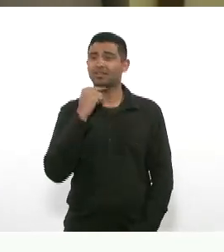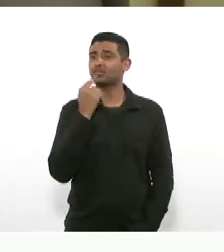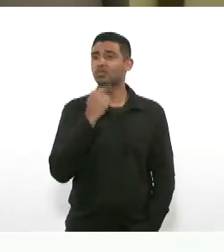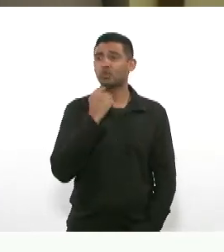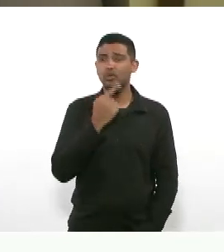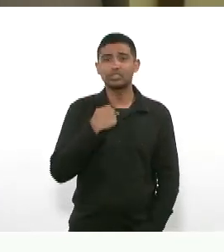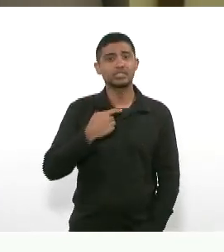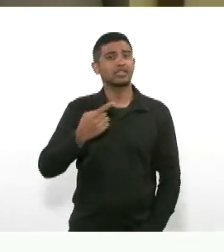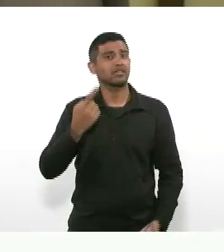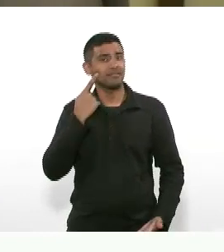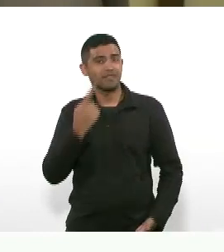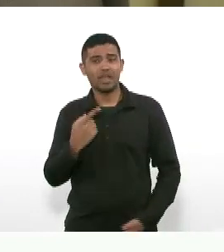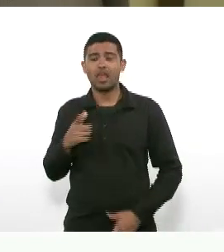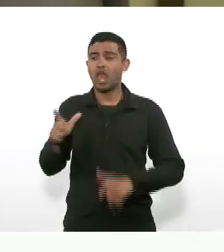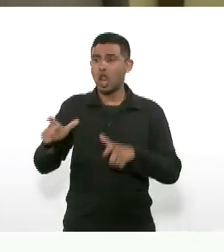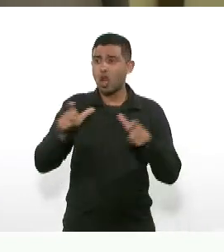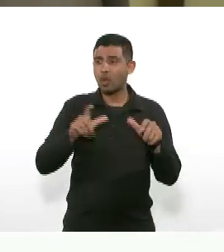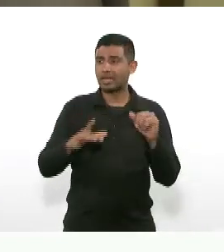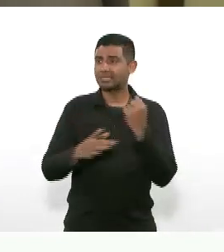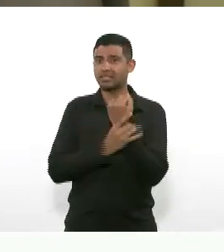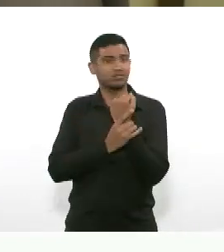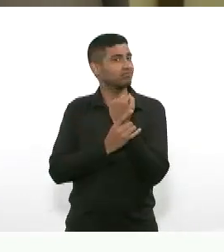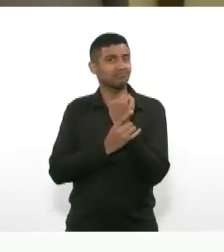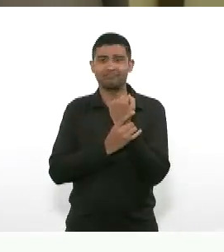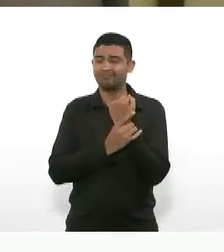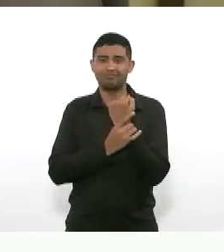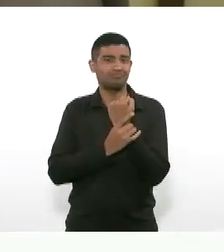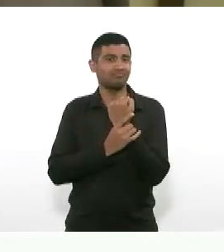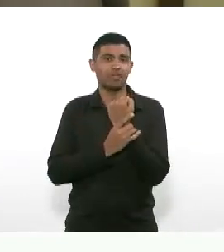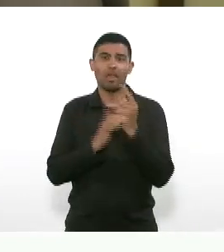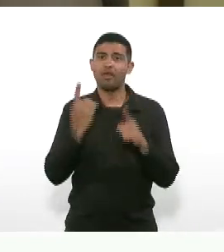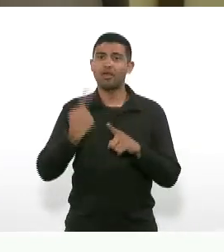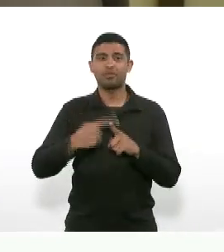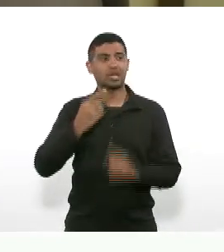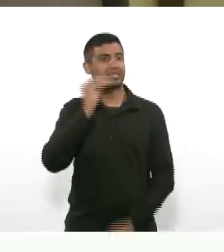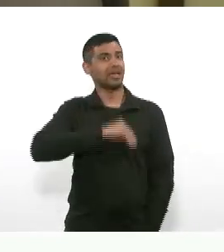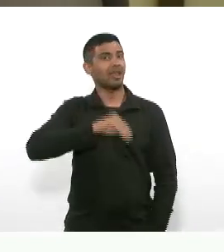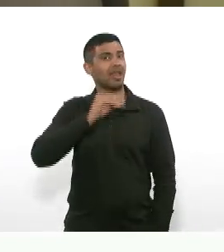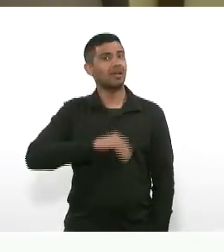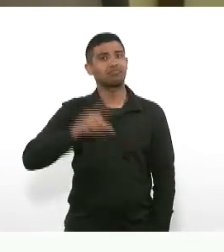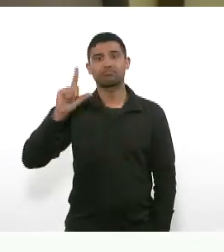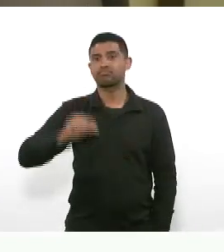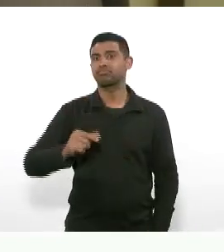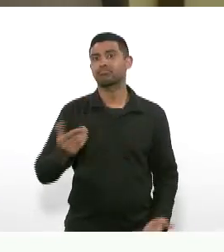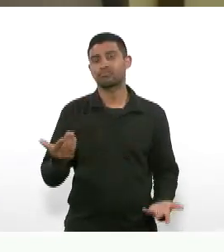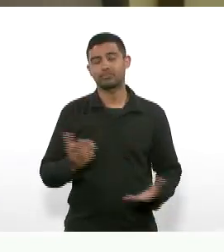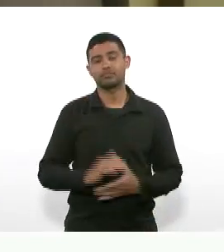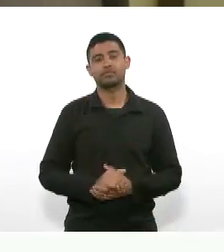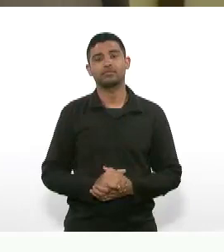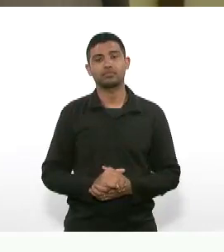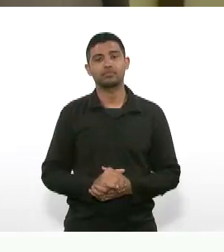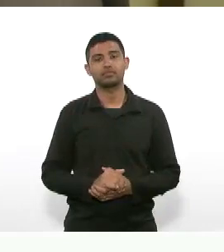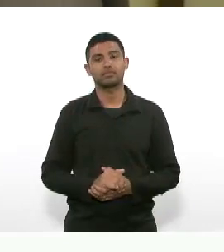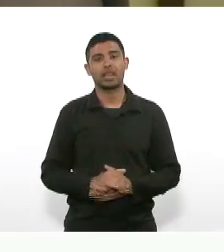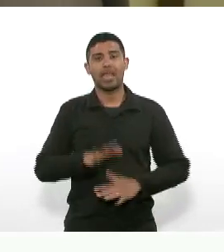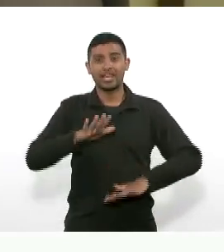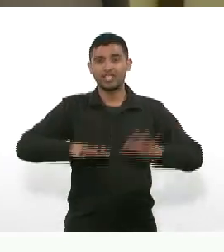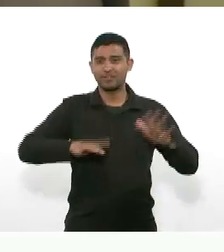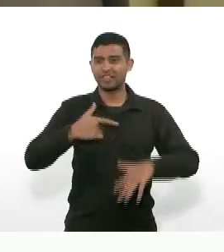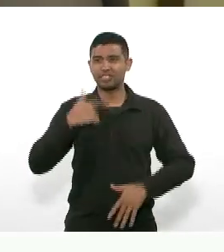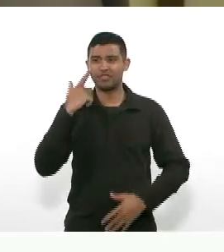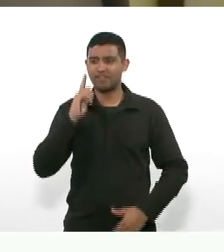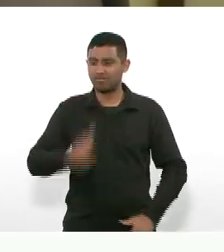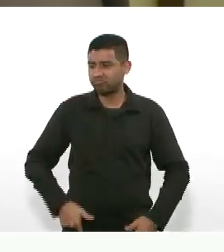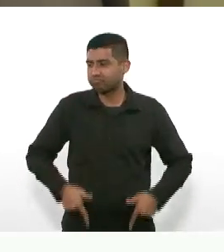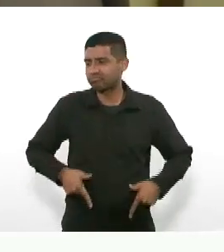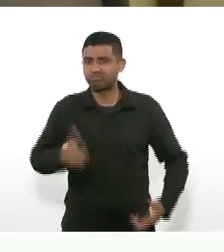em áreas que sejam um pouco mais seguras e que não estejam ainda conflagradas com algumas facções criminosas ou mesmo